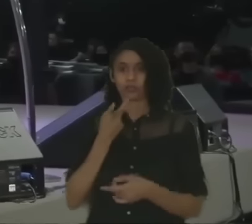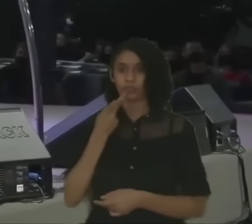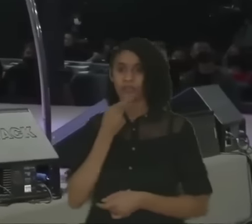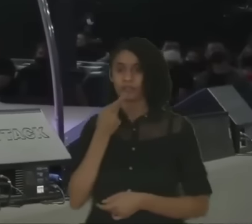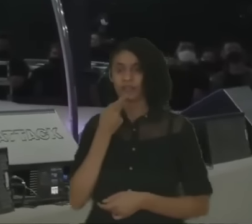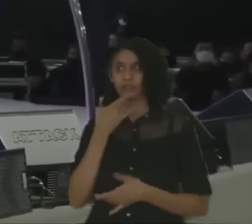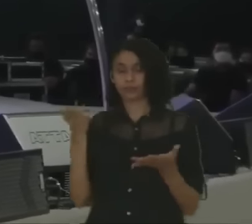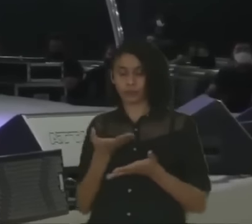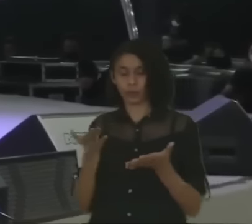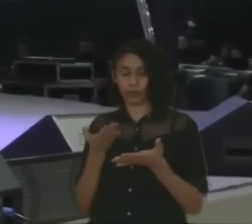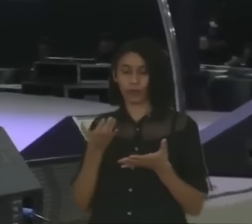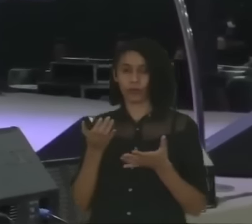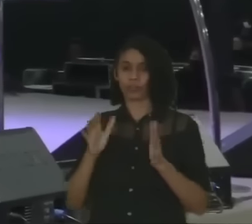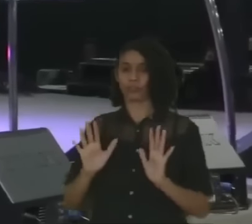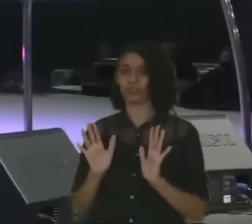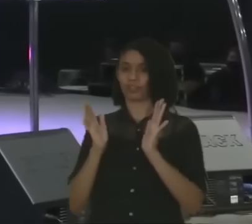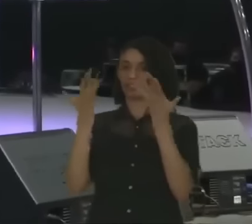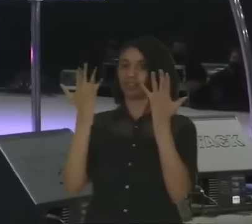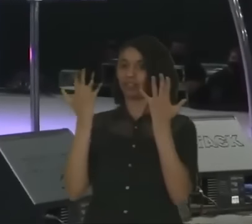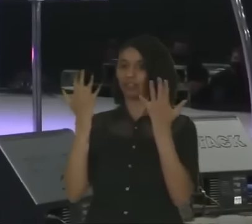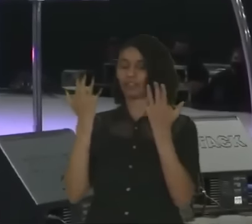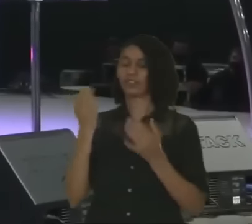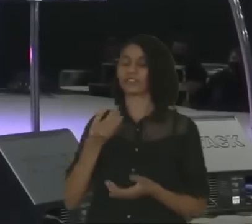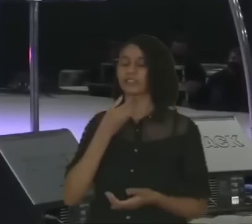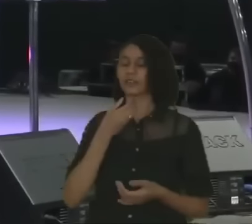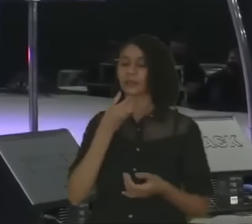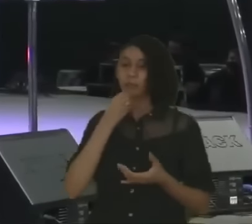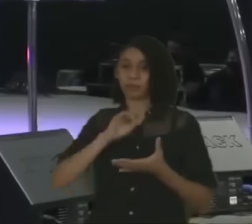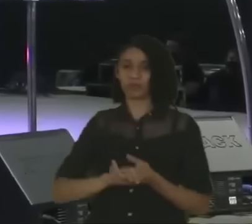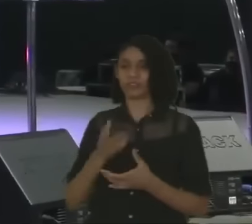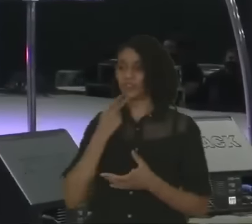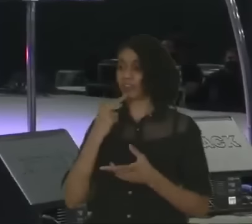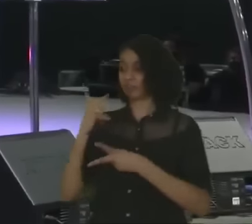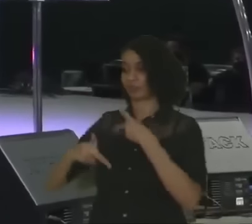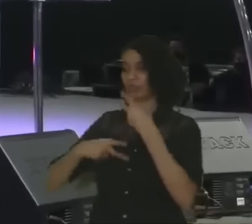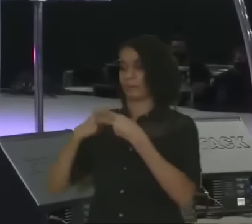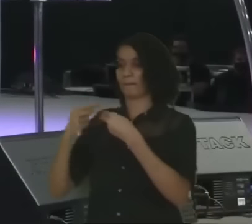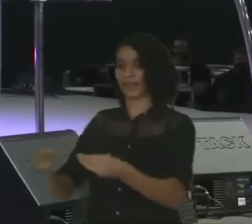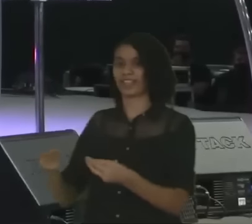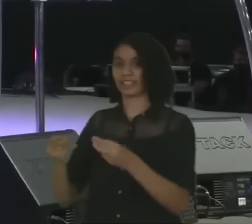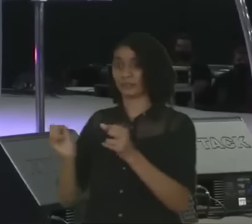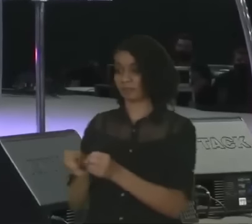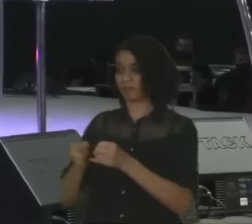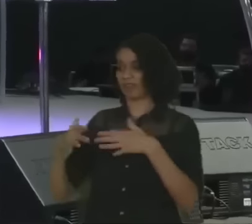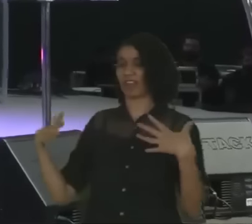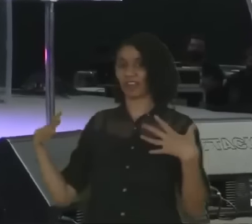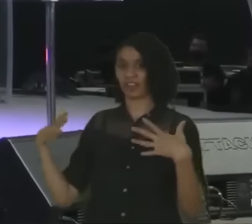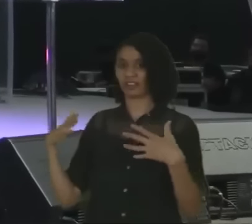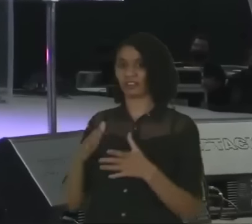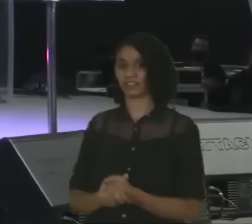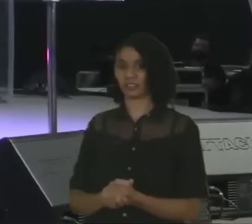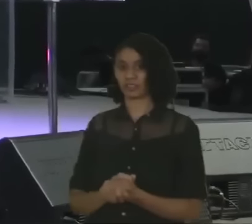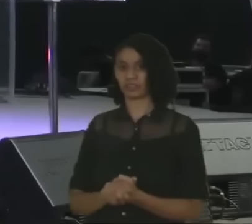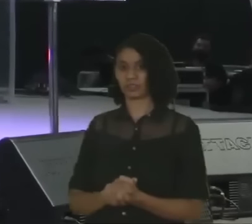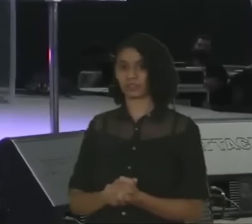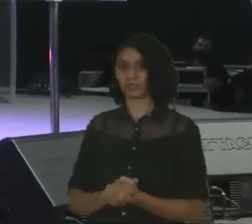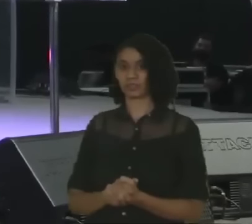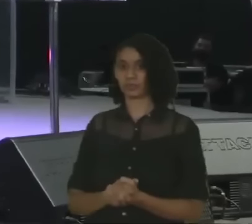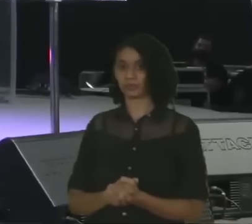hoje é o aniversário dele ele tá fazendo 40 anos que eu dissesse assim você vai ganhar um presente maravilhoso hoje 40 anos o Marcos